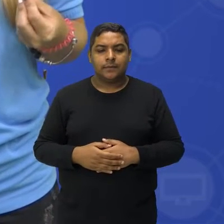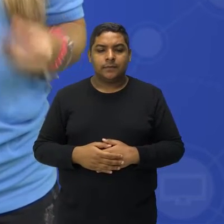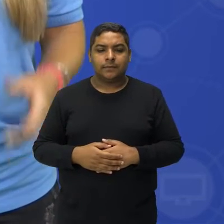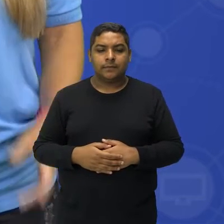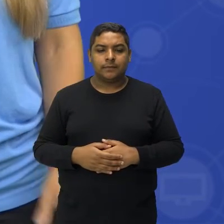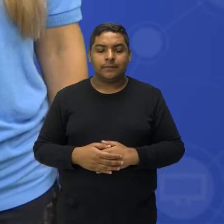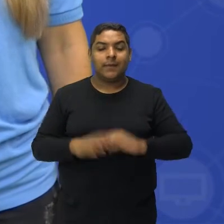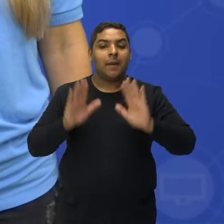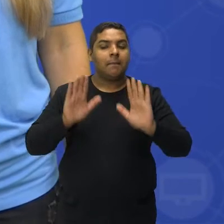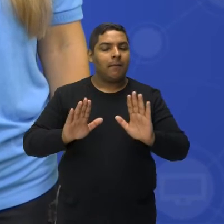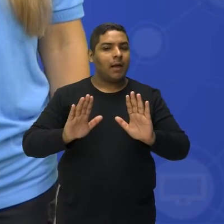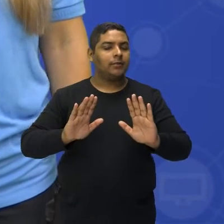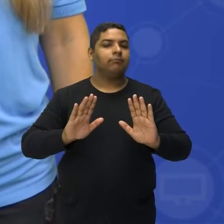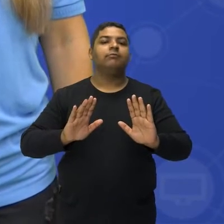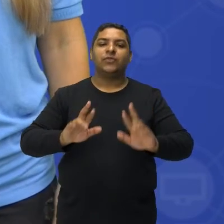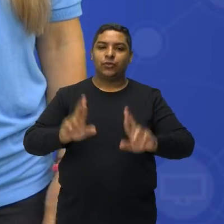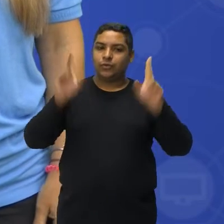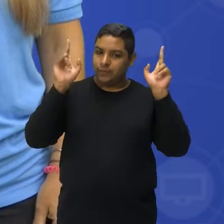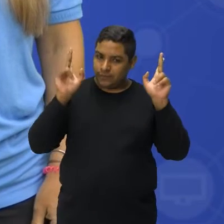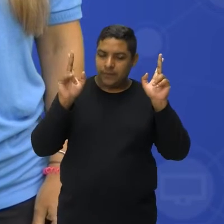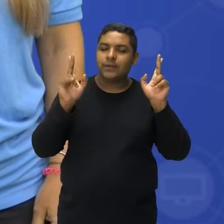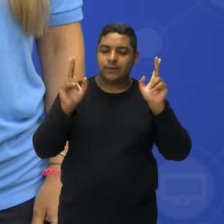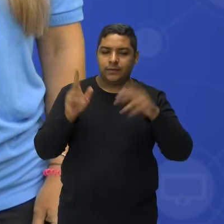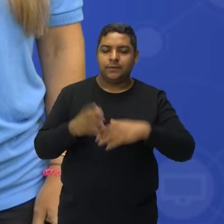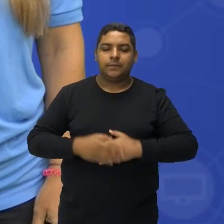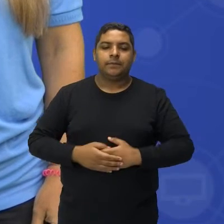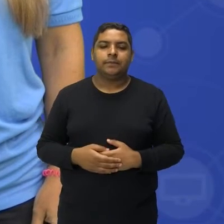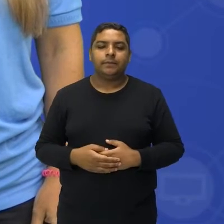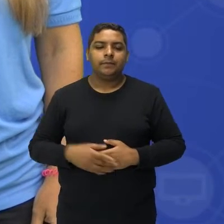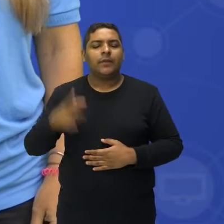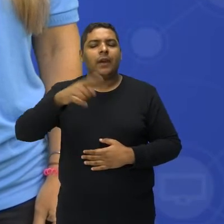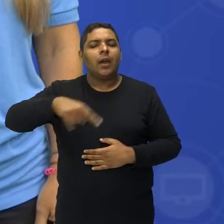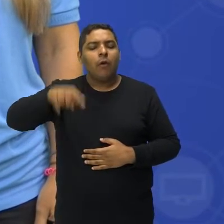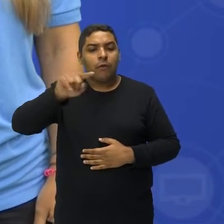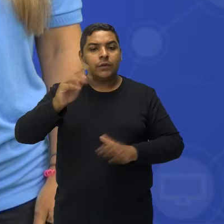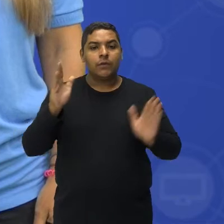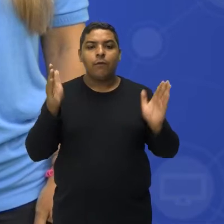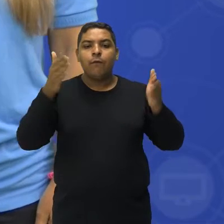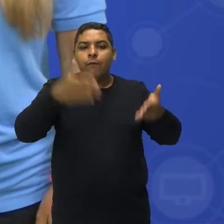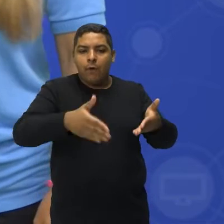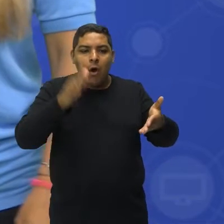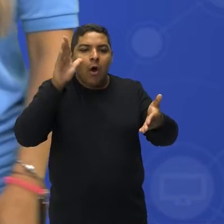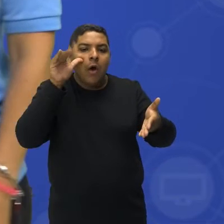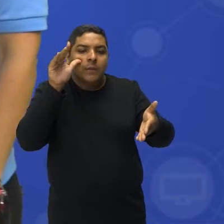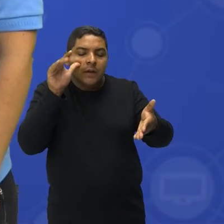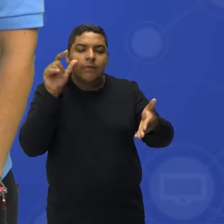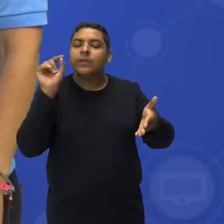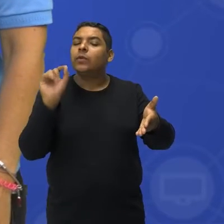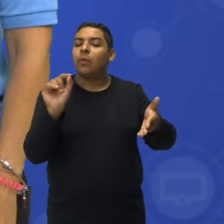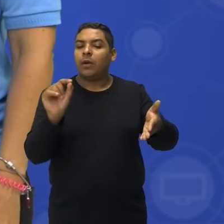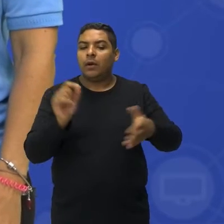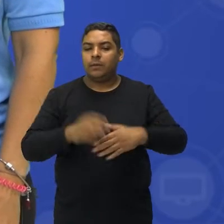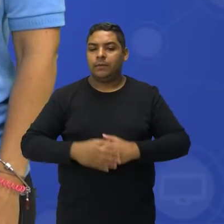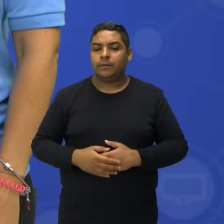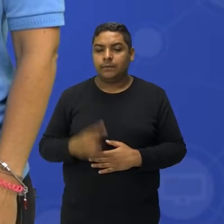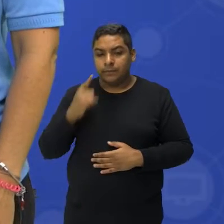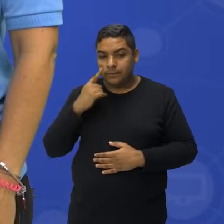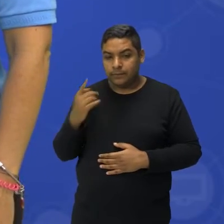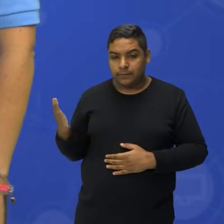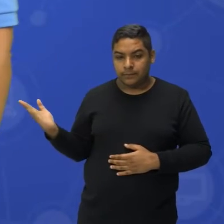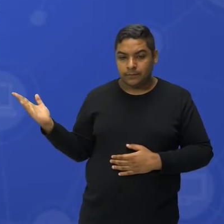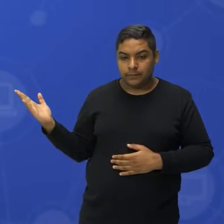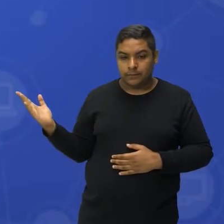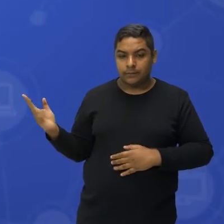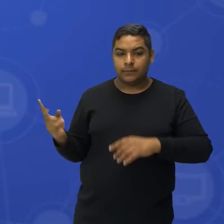muito parecidos, mas não são, tá? E aí eu quero que vocês foquem a observação de vocês mais especificamente para essa região da